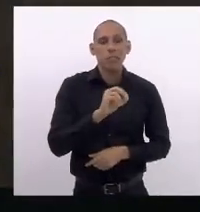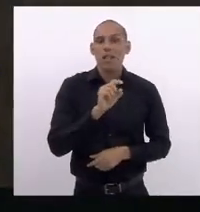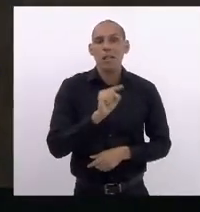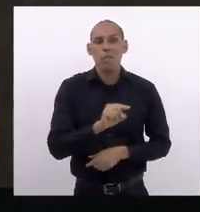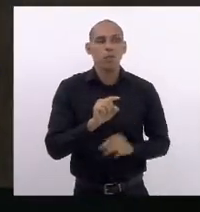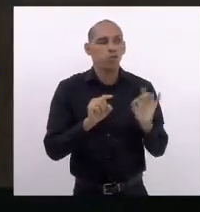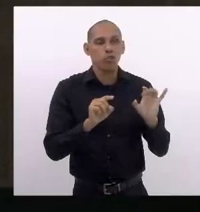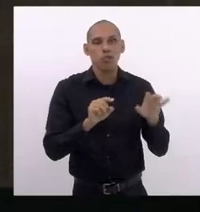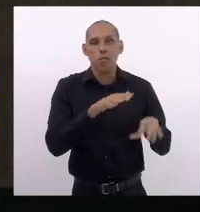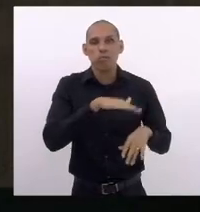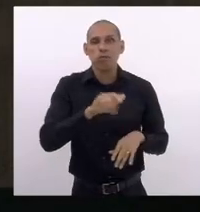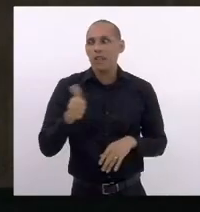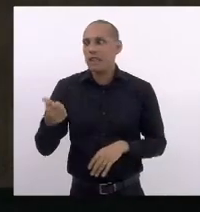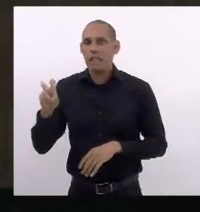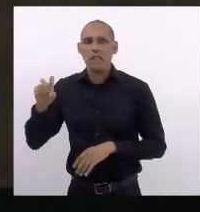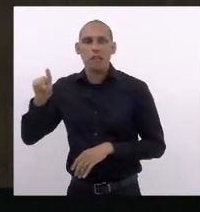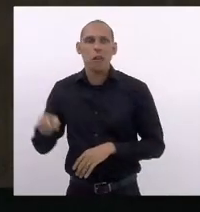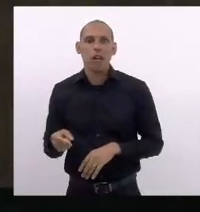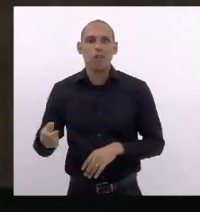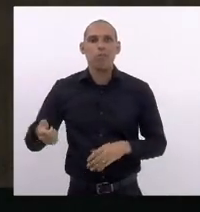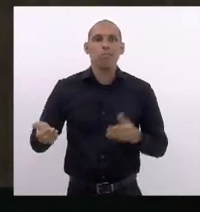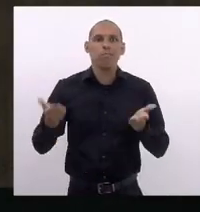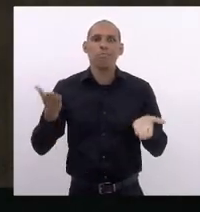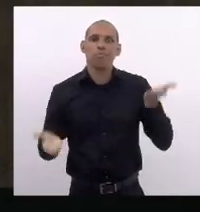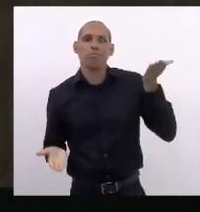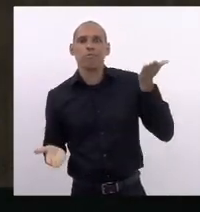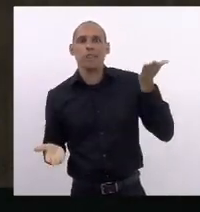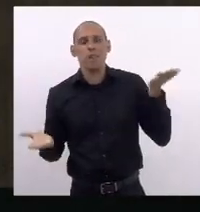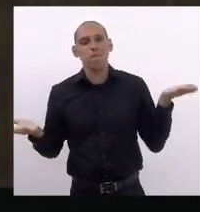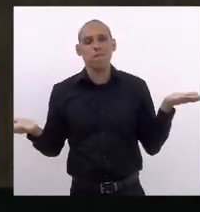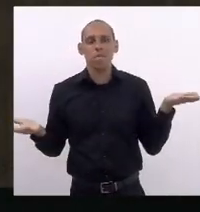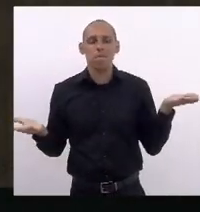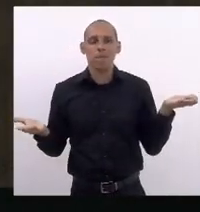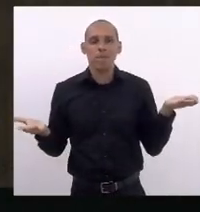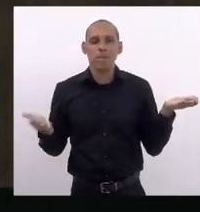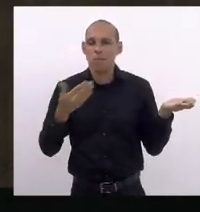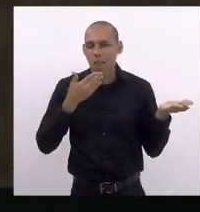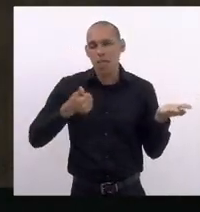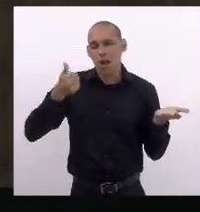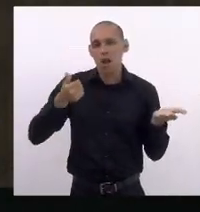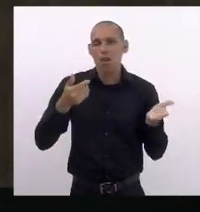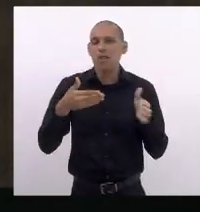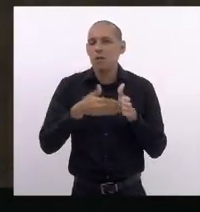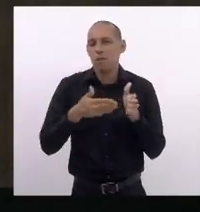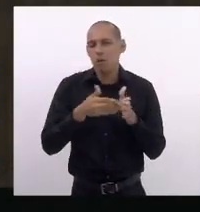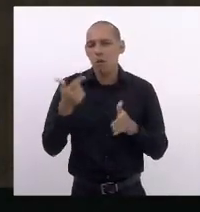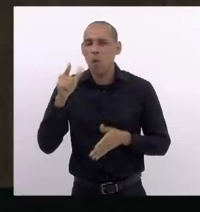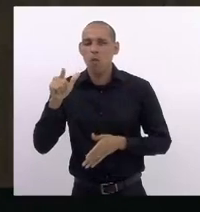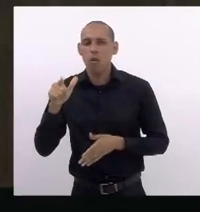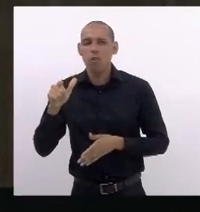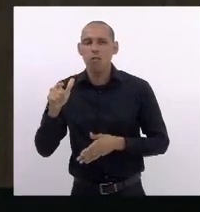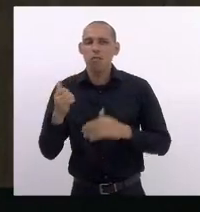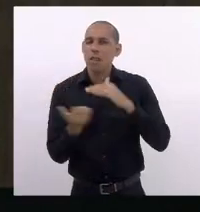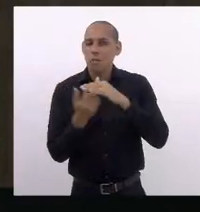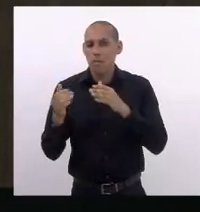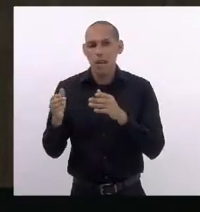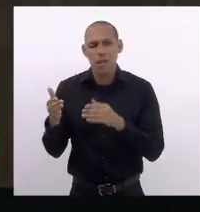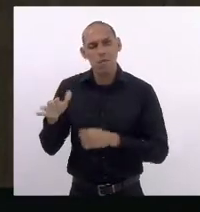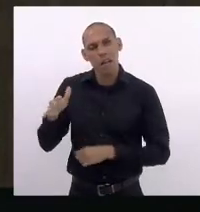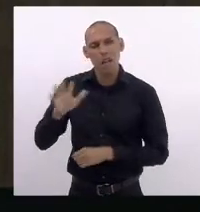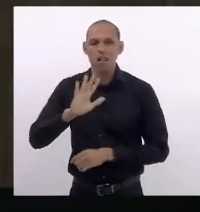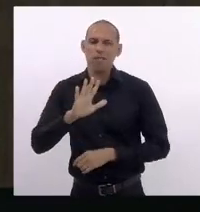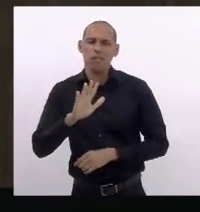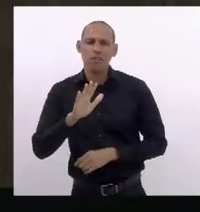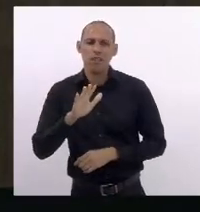uma distorção. Então, o que a gente poderia fazer, presidente, era estabelecer um outro limite que não precisa ser o de média empresa. A gente coloca um